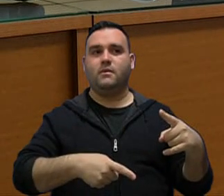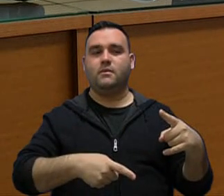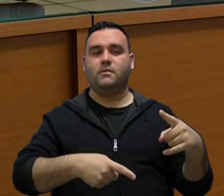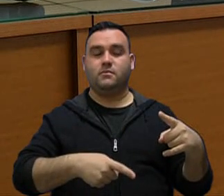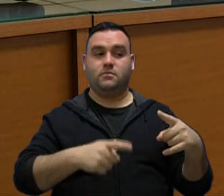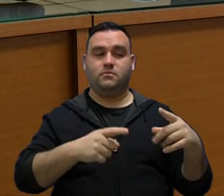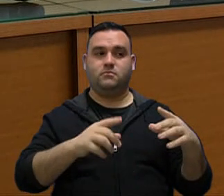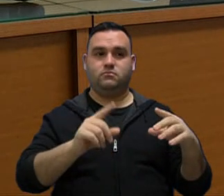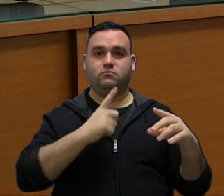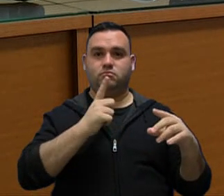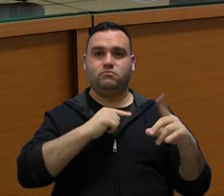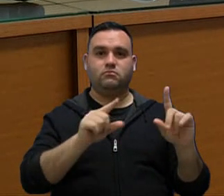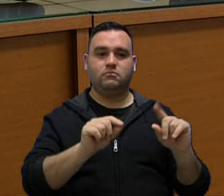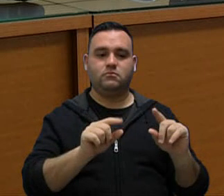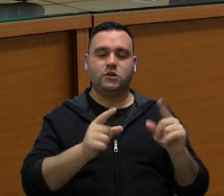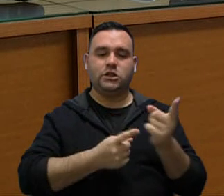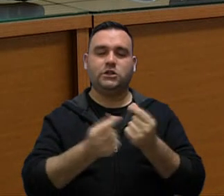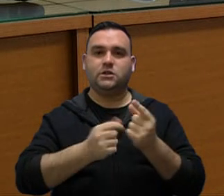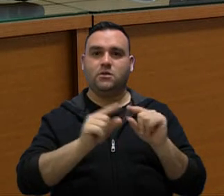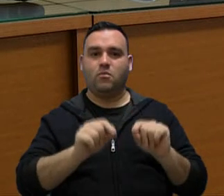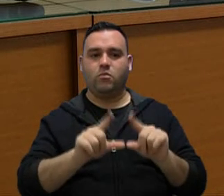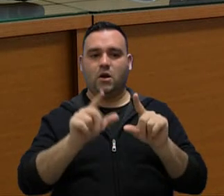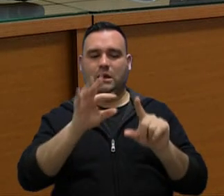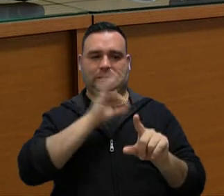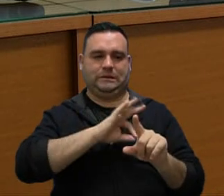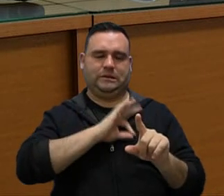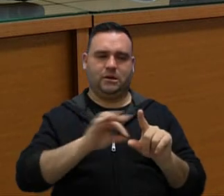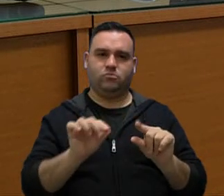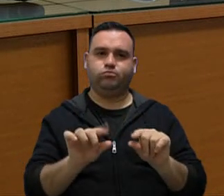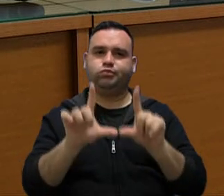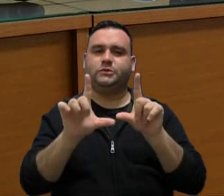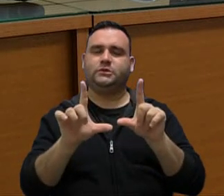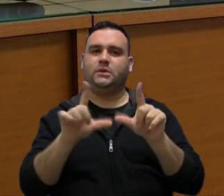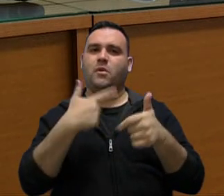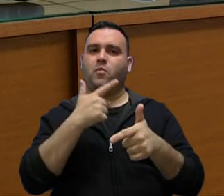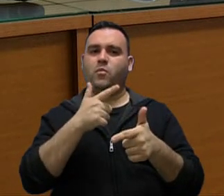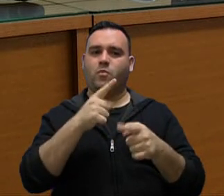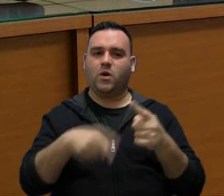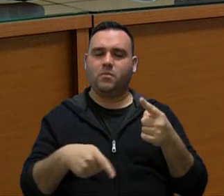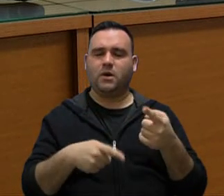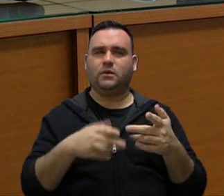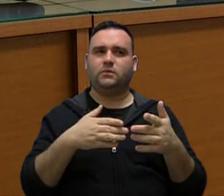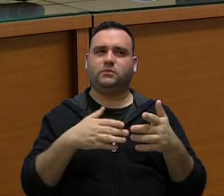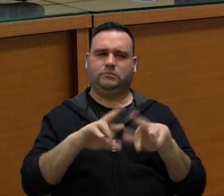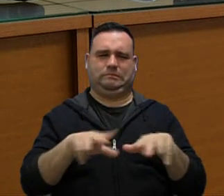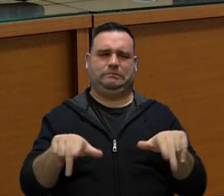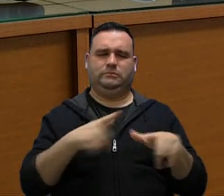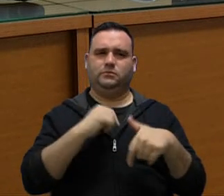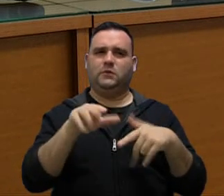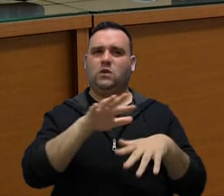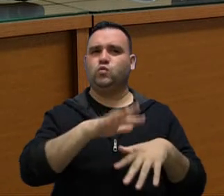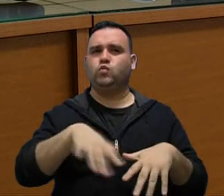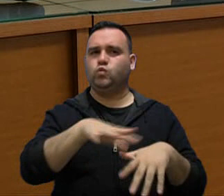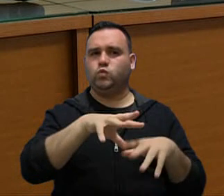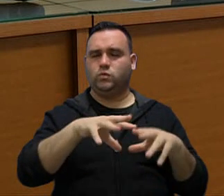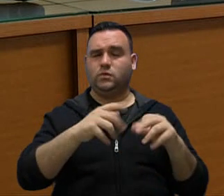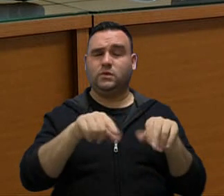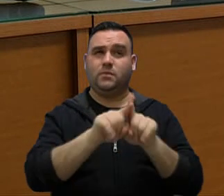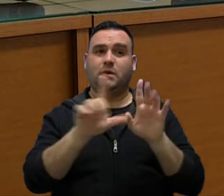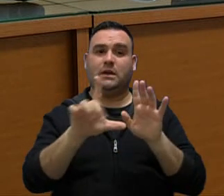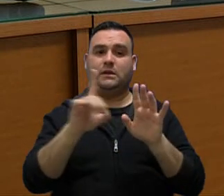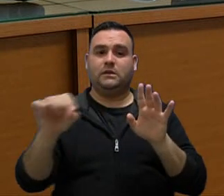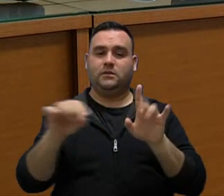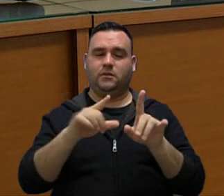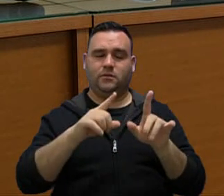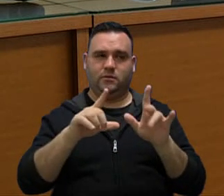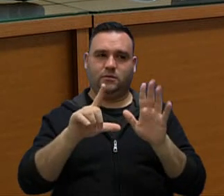o aumento de recursos dos servidores públicos é na tela uma coisa geral e não é